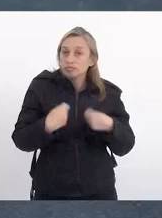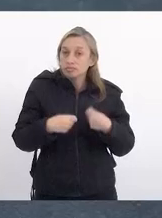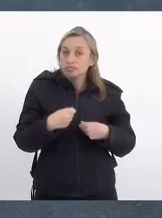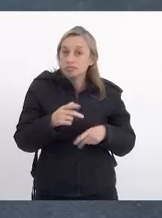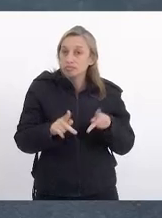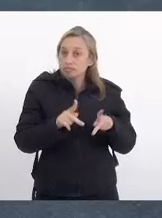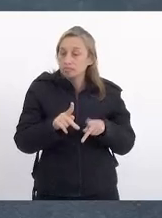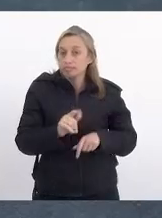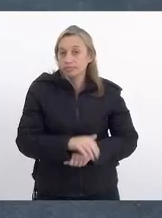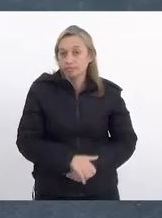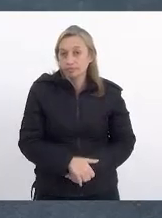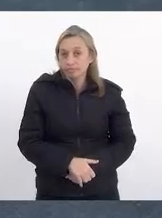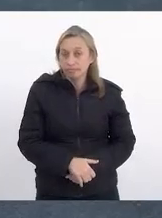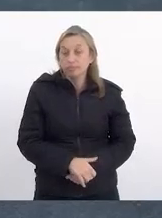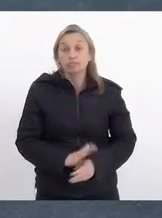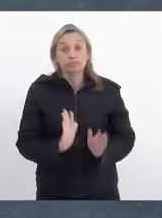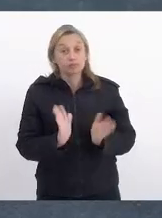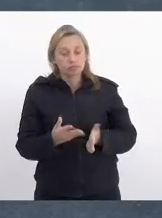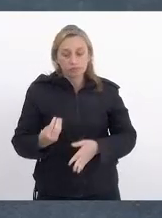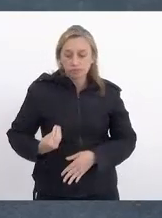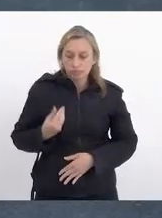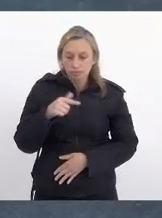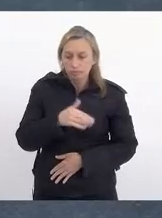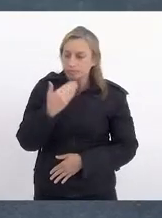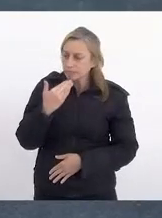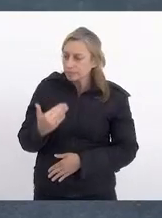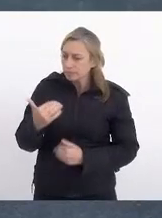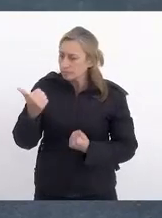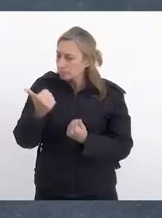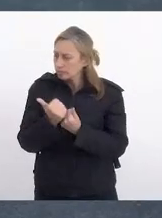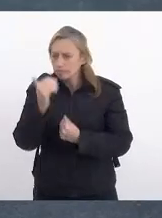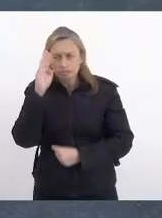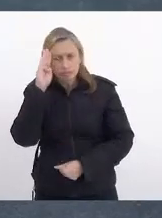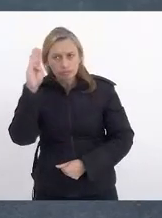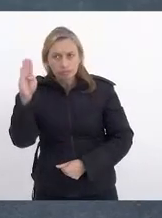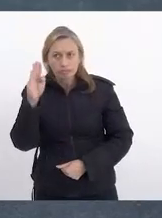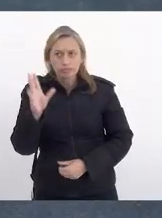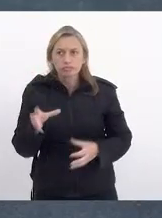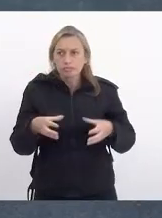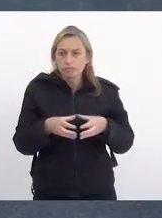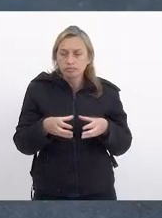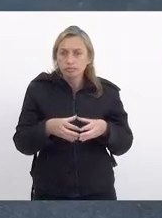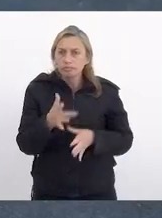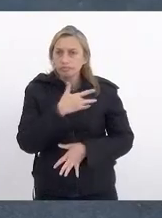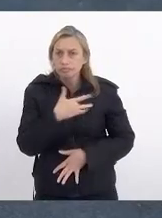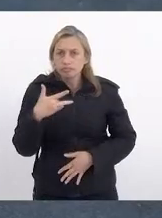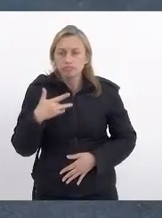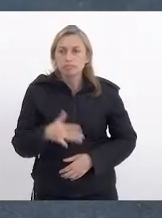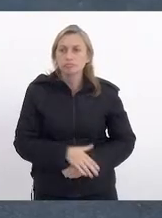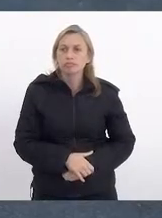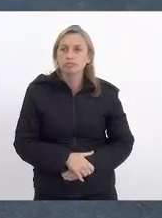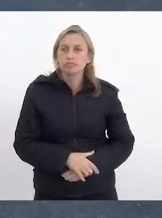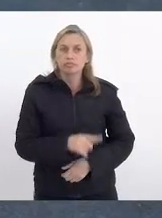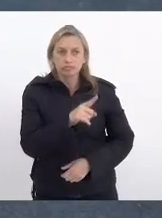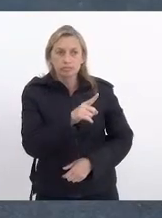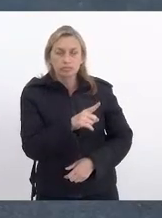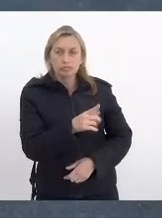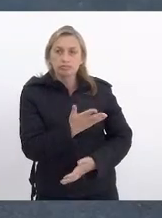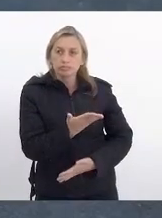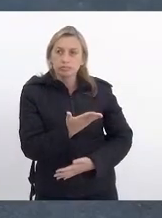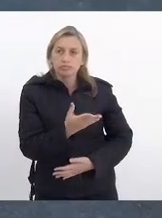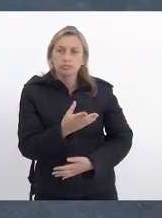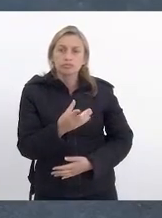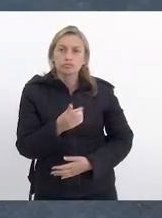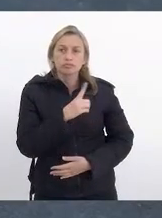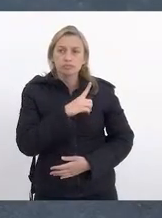da população e hoje eu venho aqui pedir o apoio principalmente da comissão de saúde daqui também que é